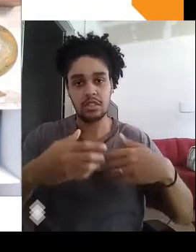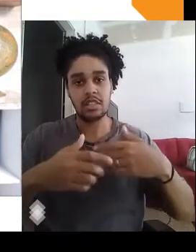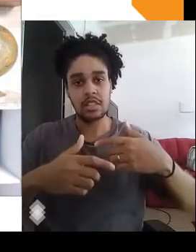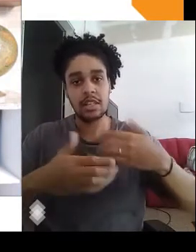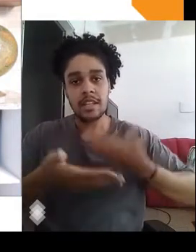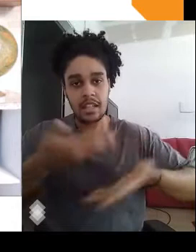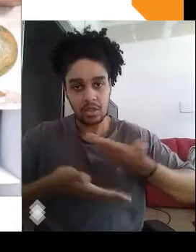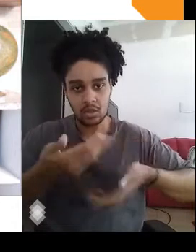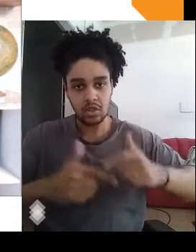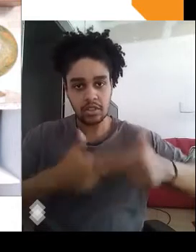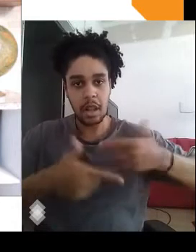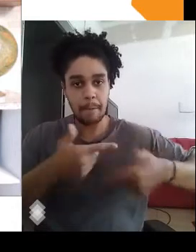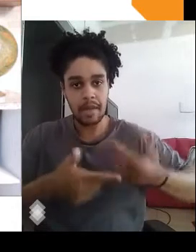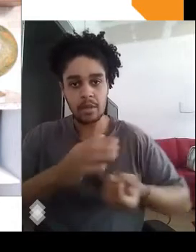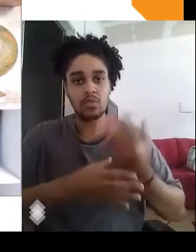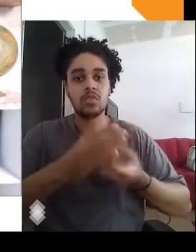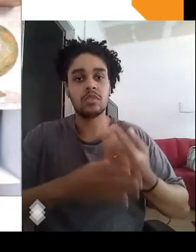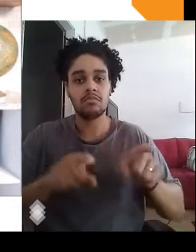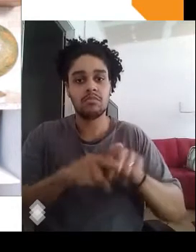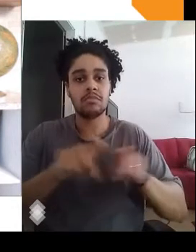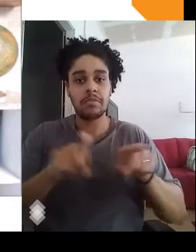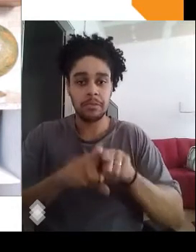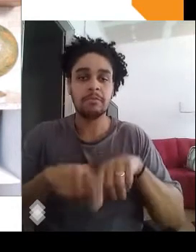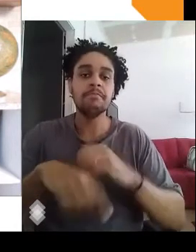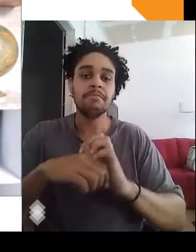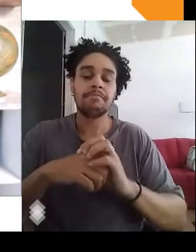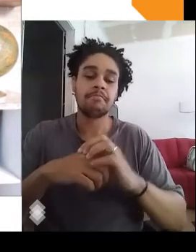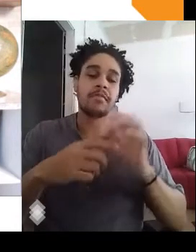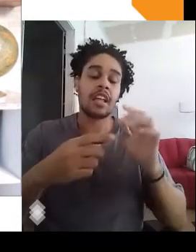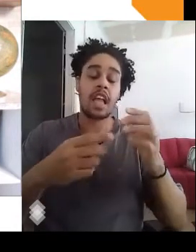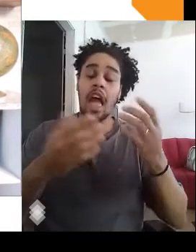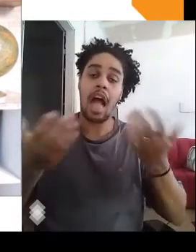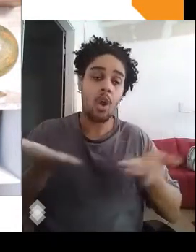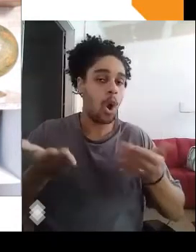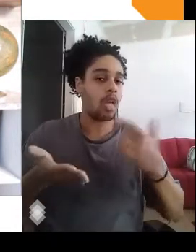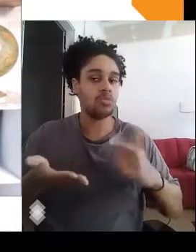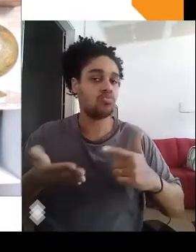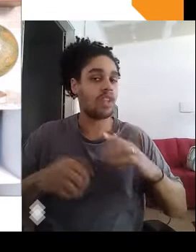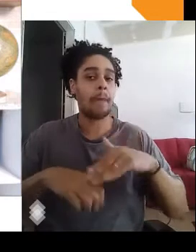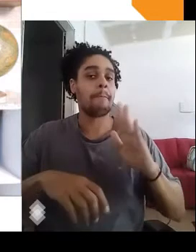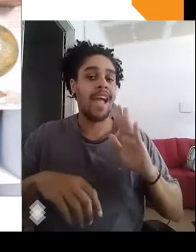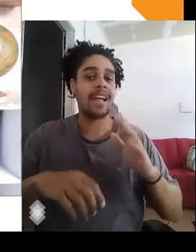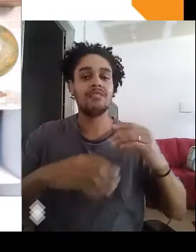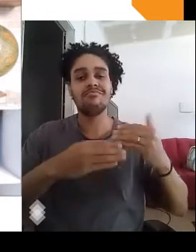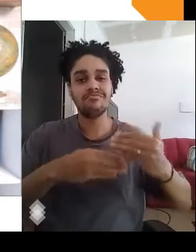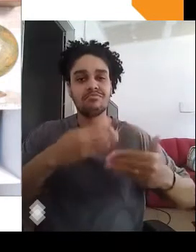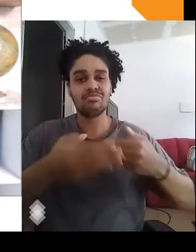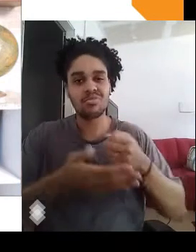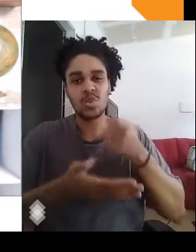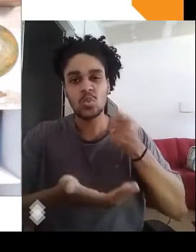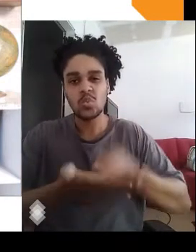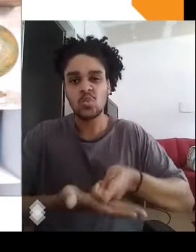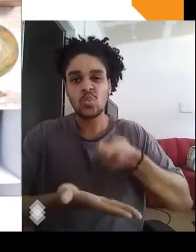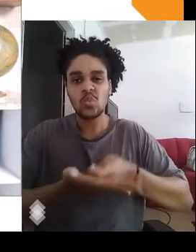trabalho, flexibilidade da produção. Não mais temos, como no modelo antigo fordista, aquele